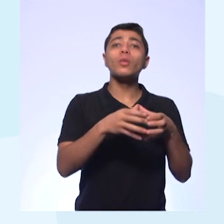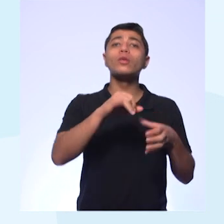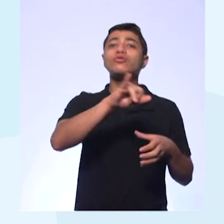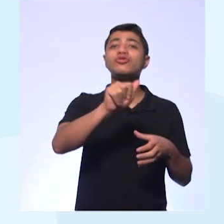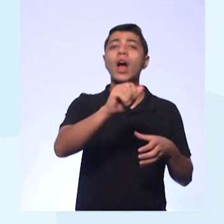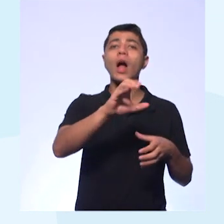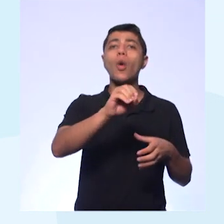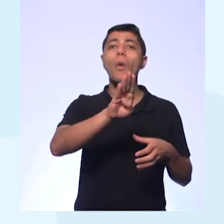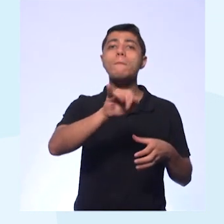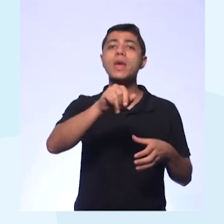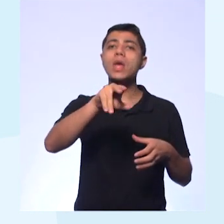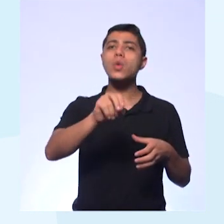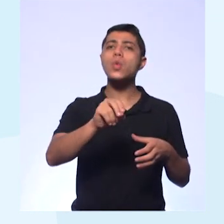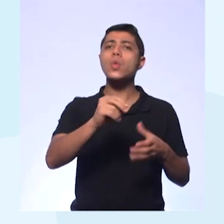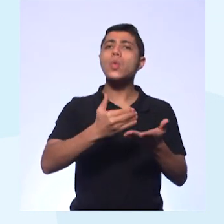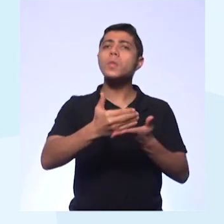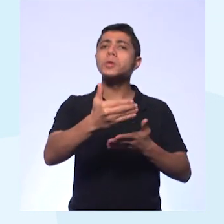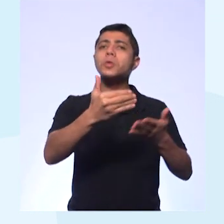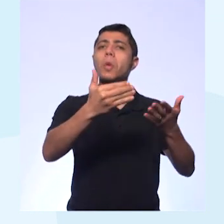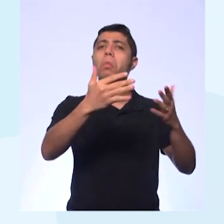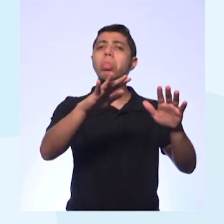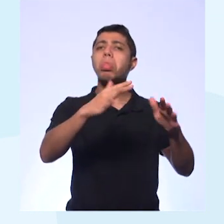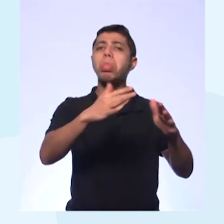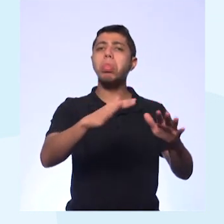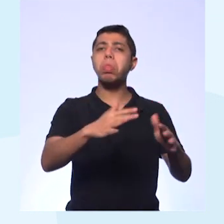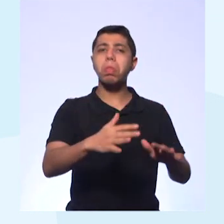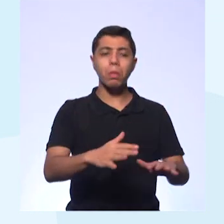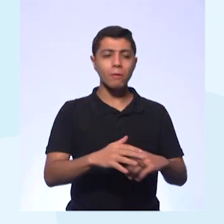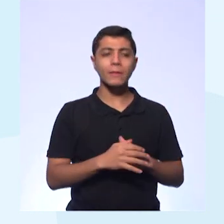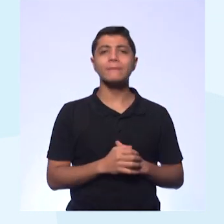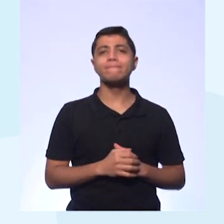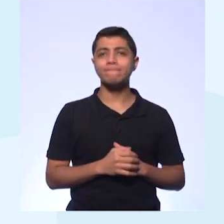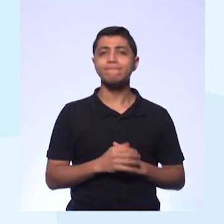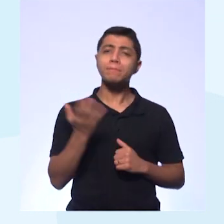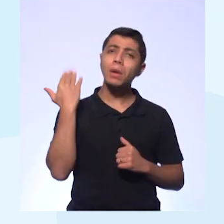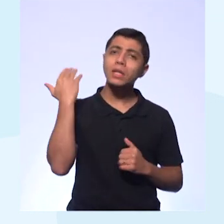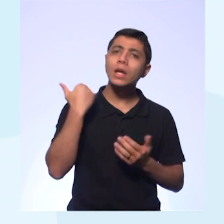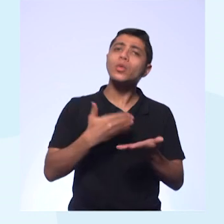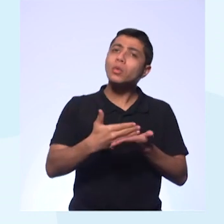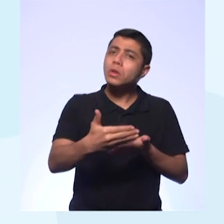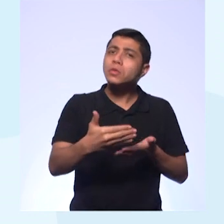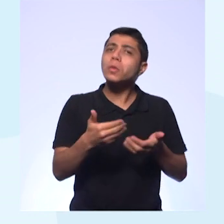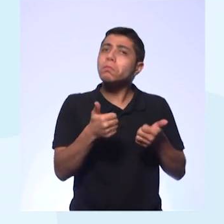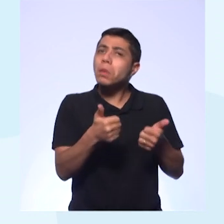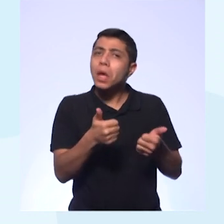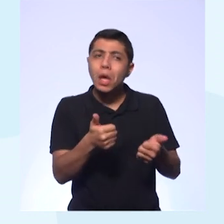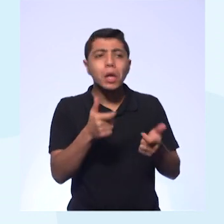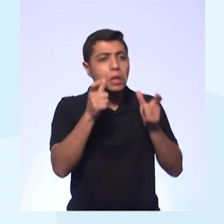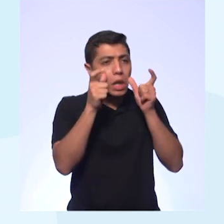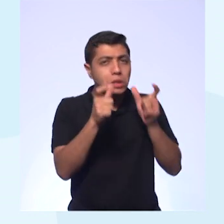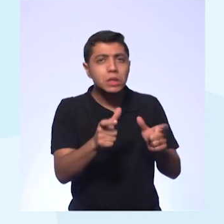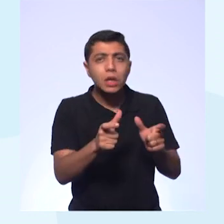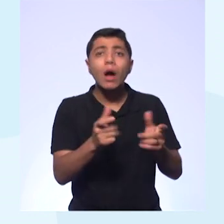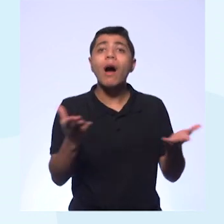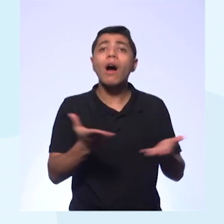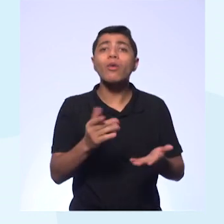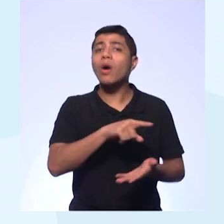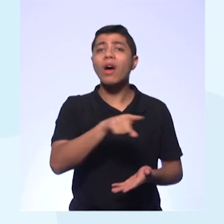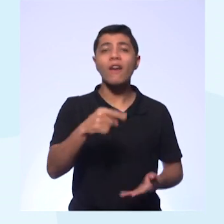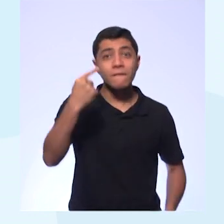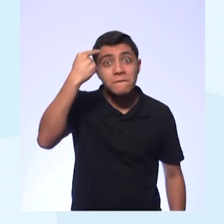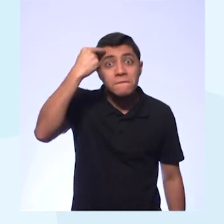povo francês, mas depois eles ficaram tão preocupados em se manter no poder que eles agora só se ocupam de cortar a cabeça na guilhotina.